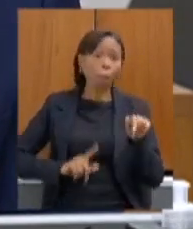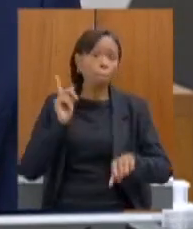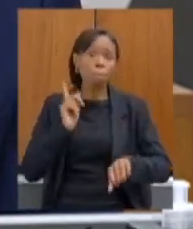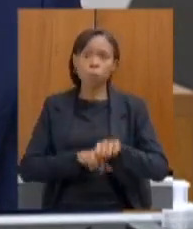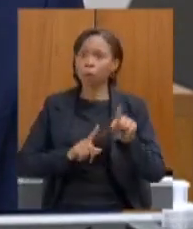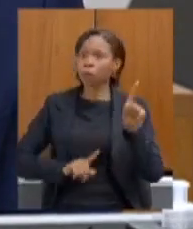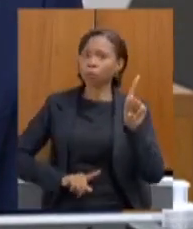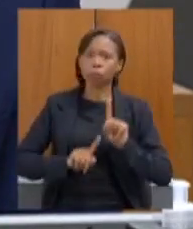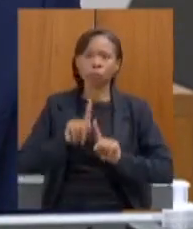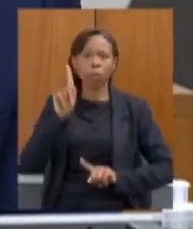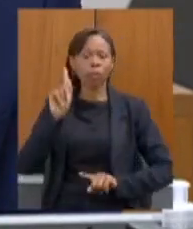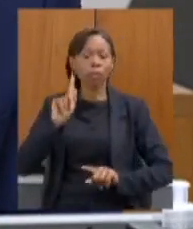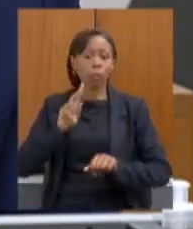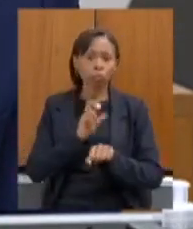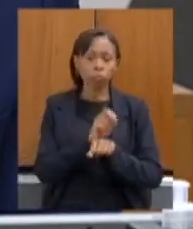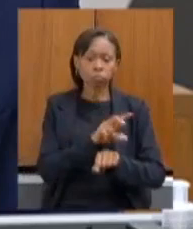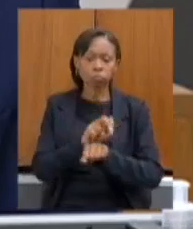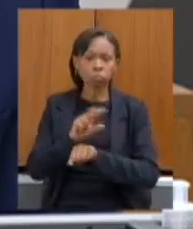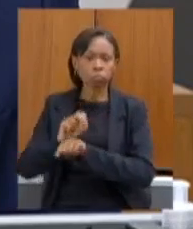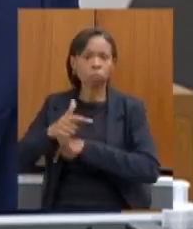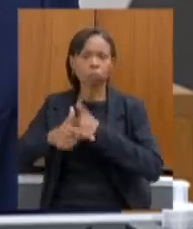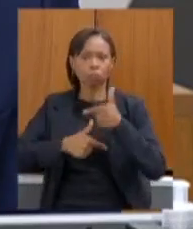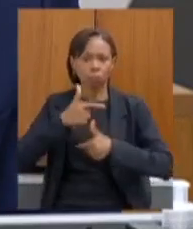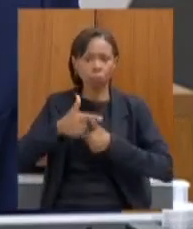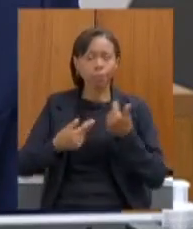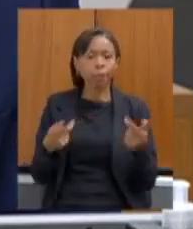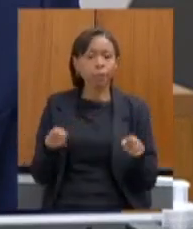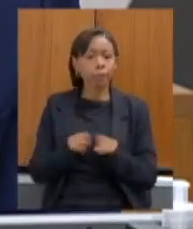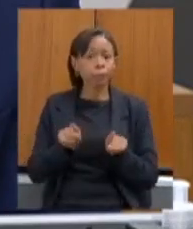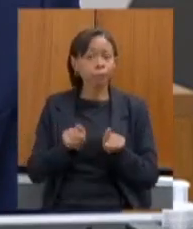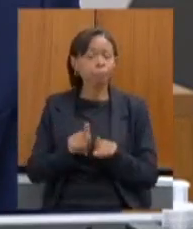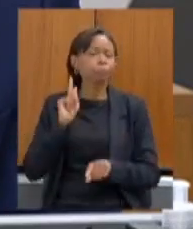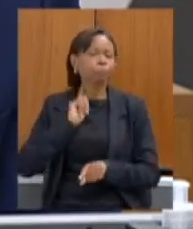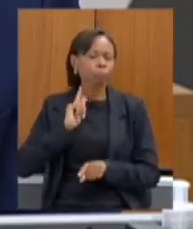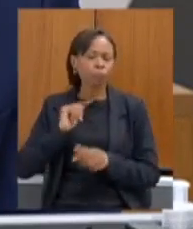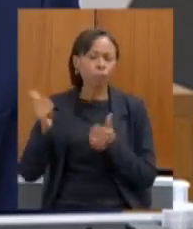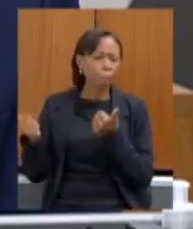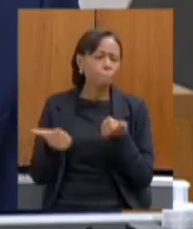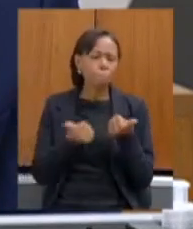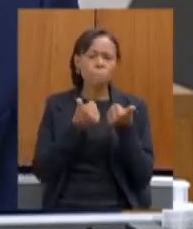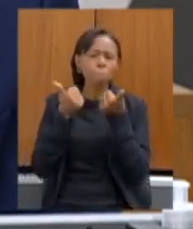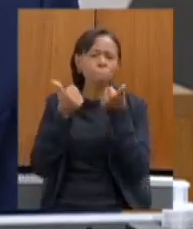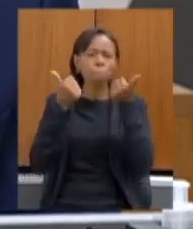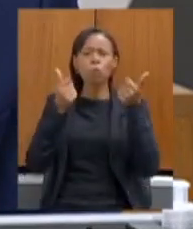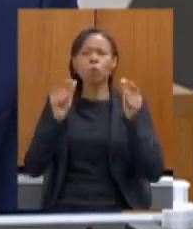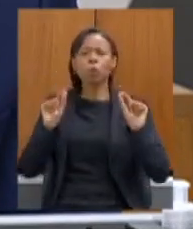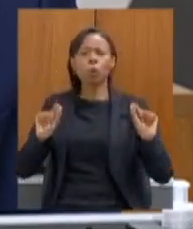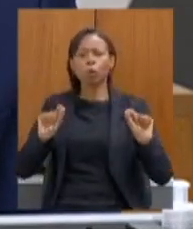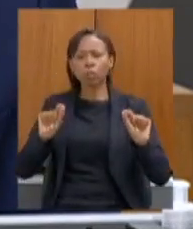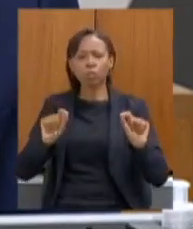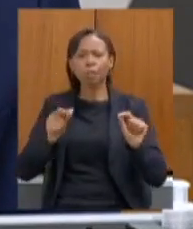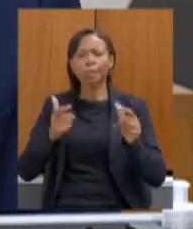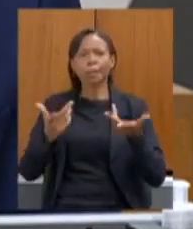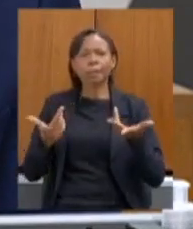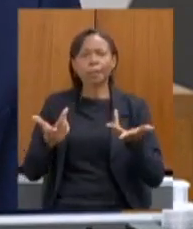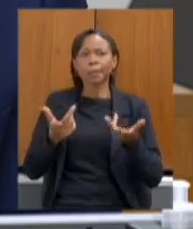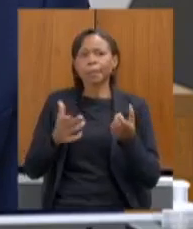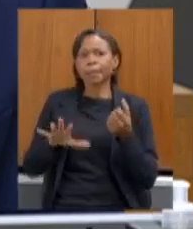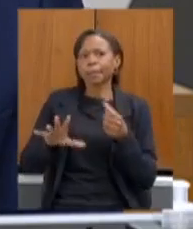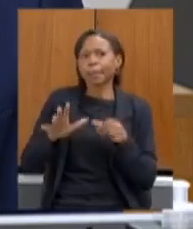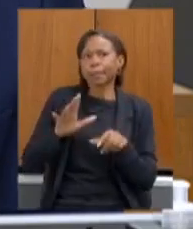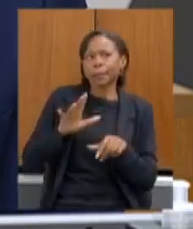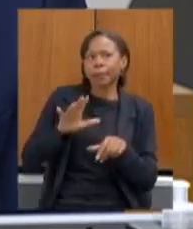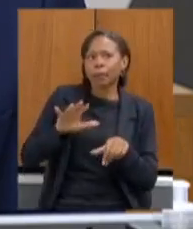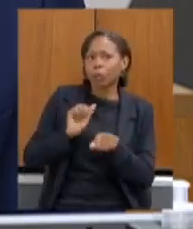Estado, podemos falar que Minas Gerais hoje tem a melhor performance de Covid-19 do nosso país. Então,